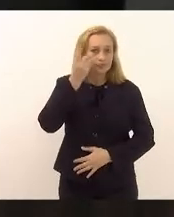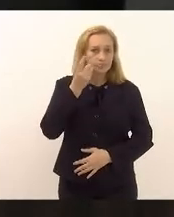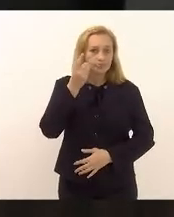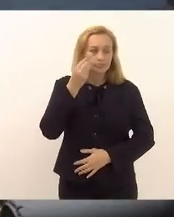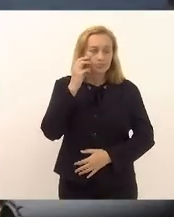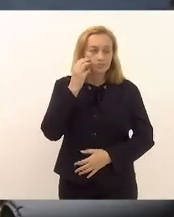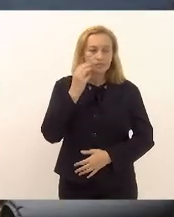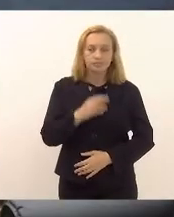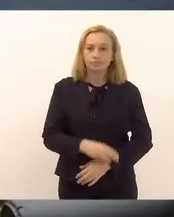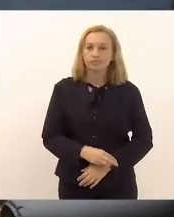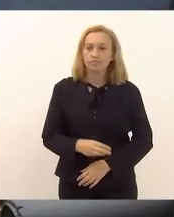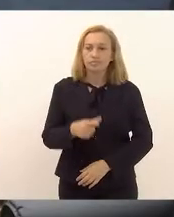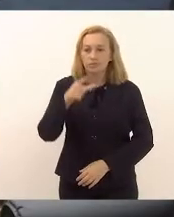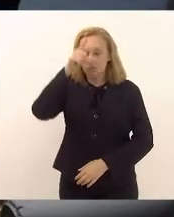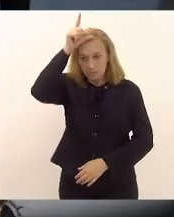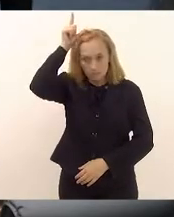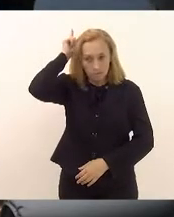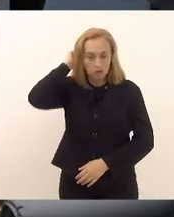Paulo.